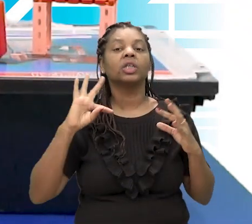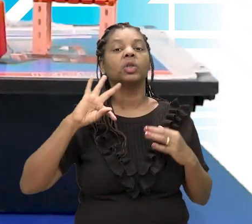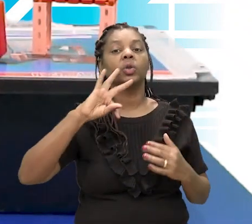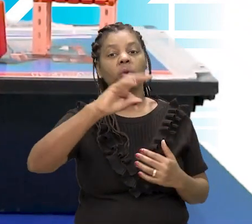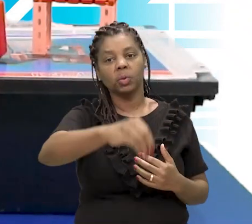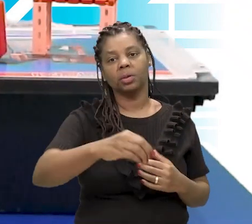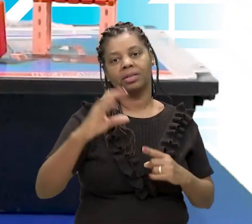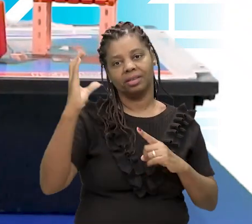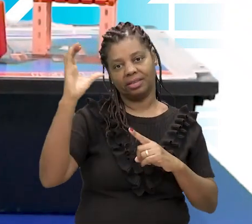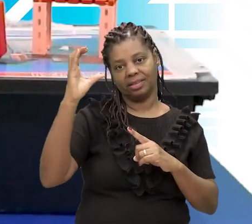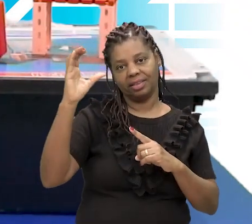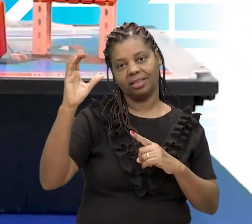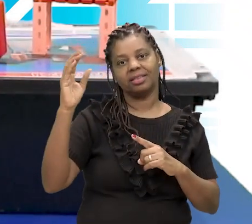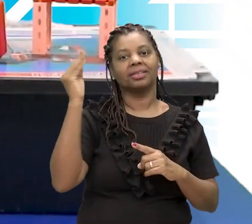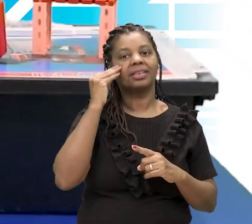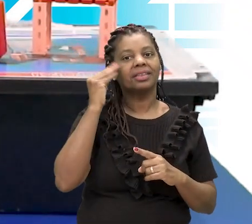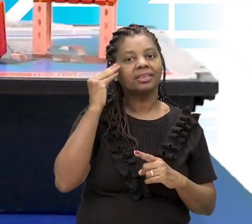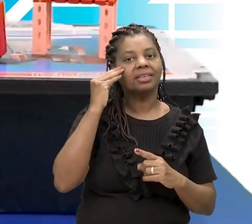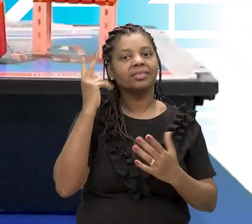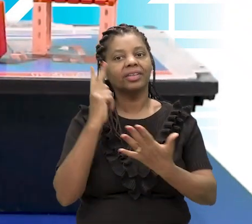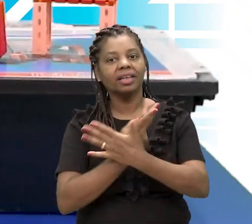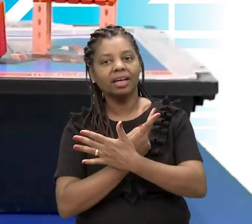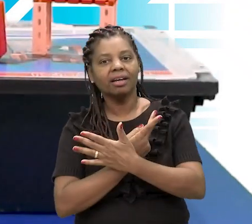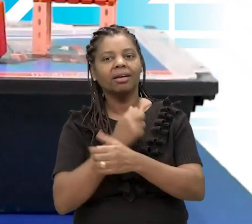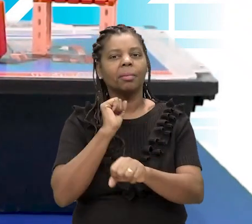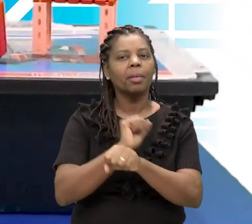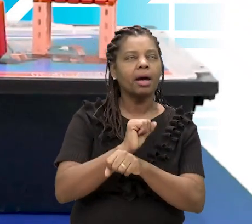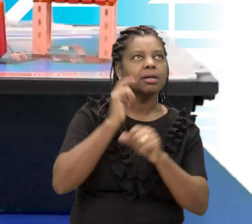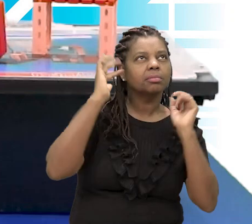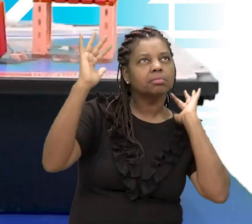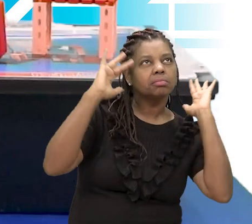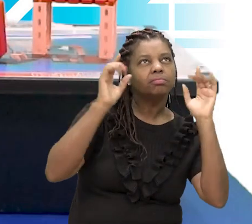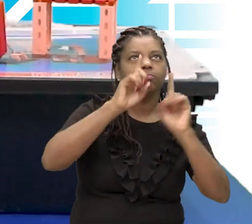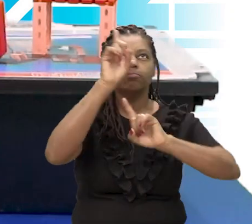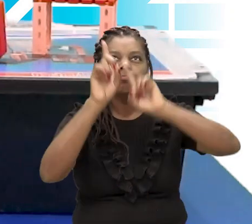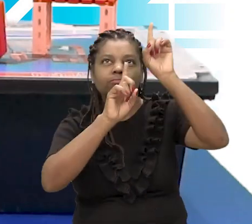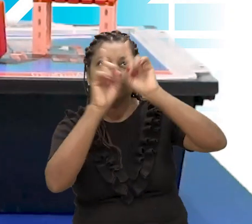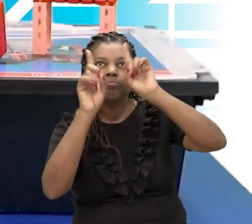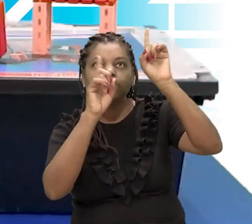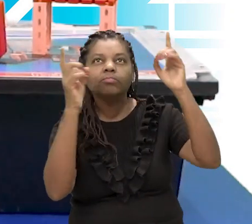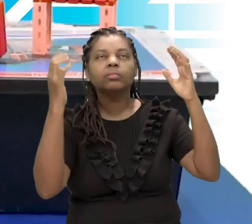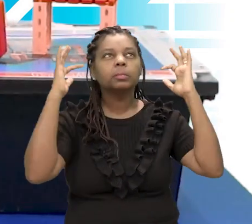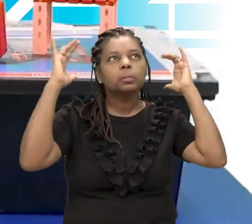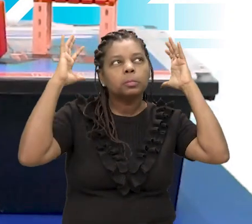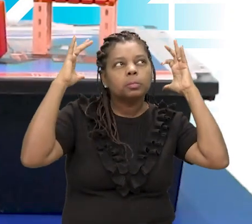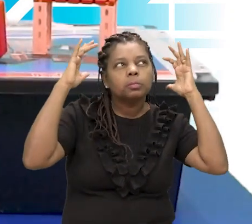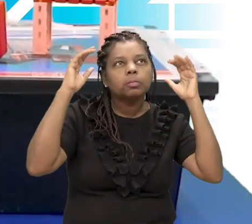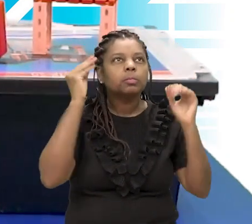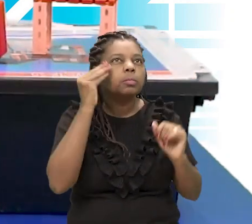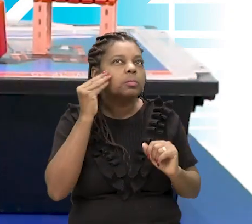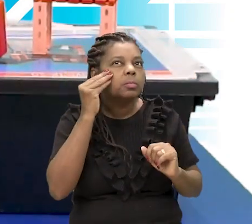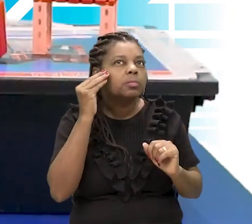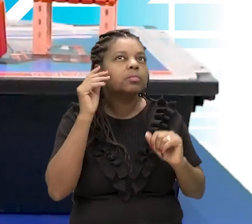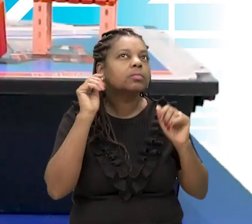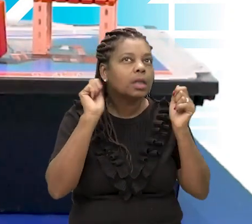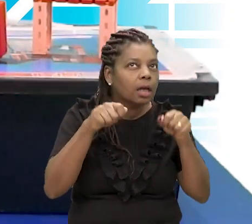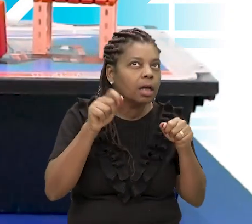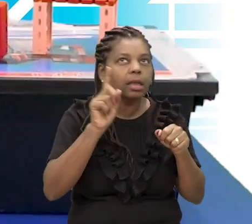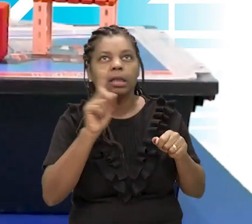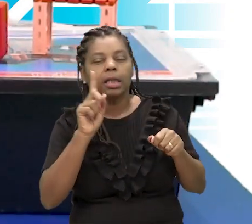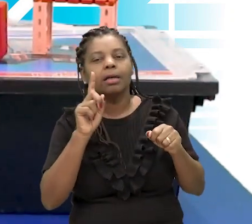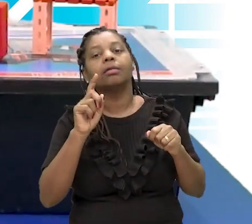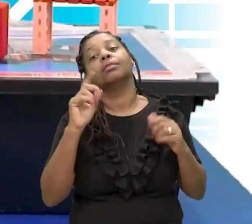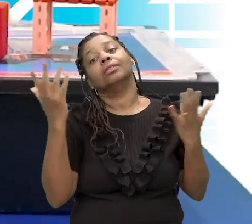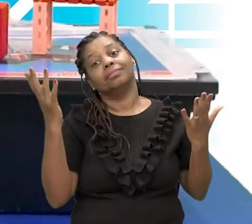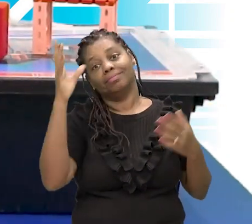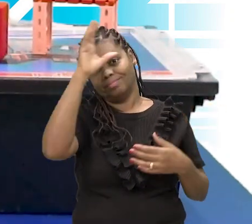uma ciência, e toda ciência é tentativa e erro. É você parar, pensar, imaginar, testar para ver se